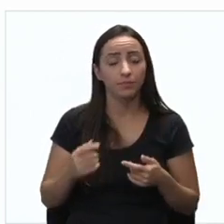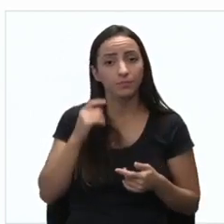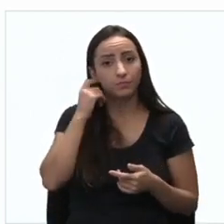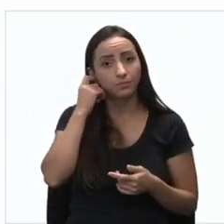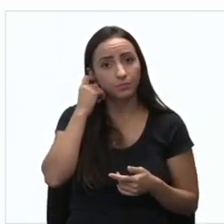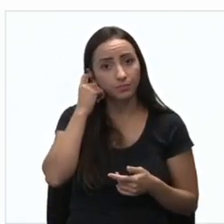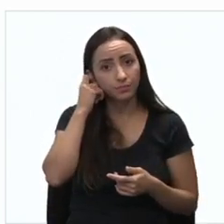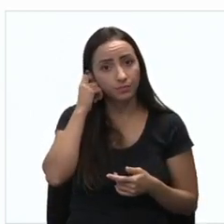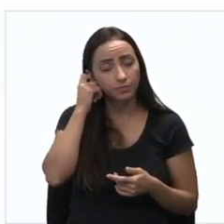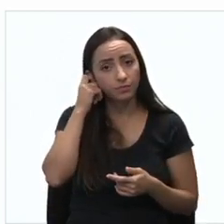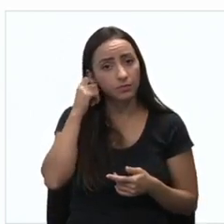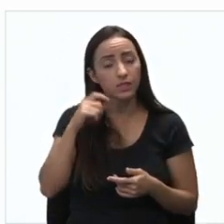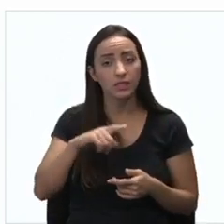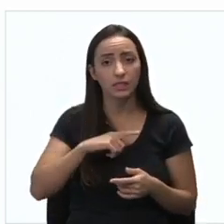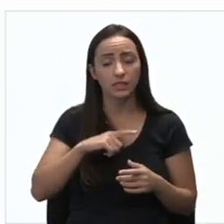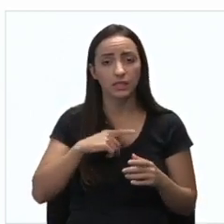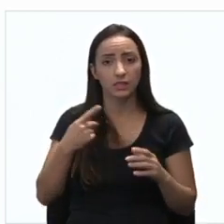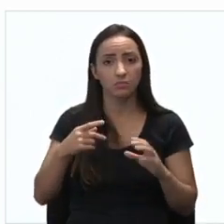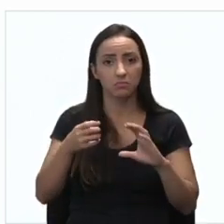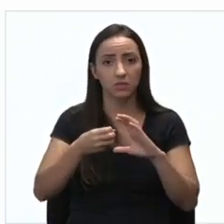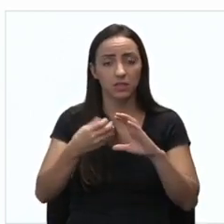então, as suas características